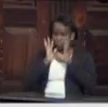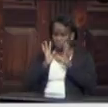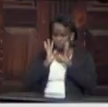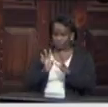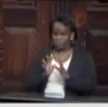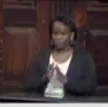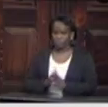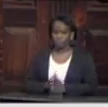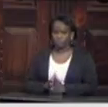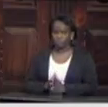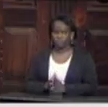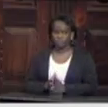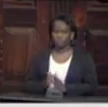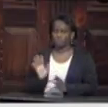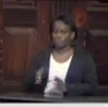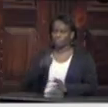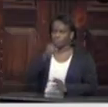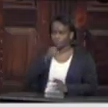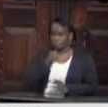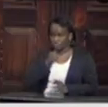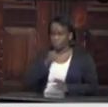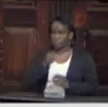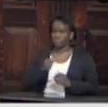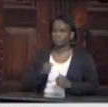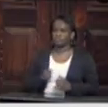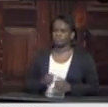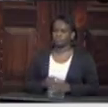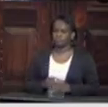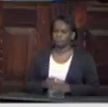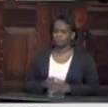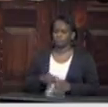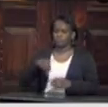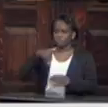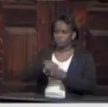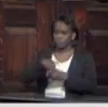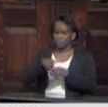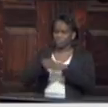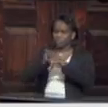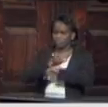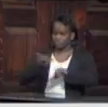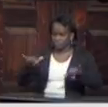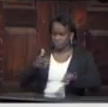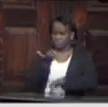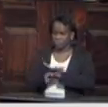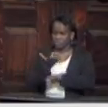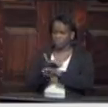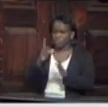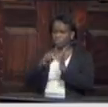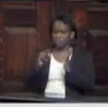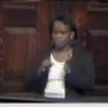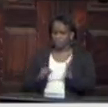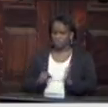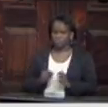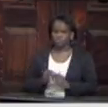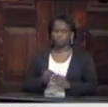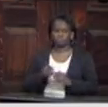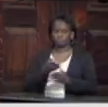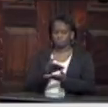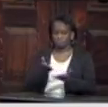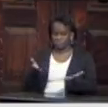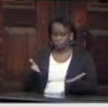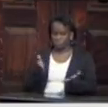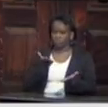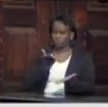Atenção, é bom ficar no microfone. Em votação a matéria destacada. Os senhores que